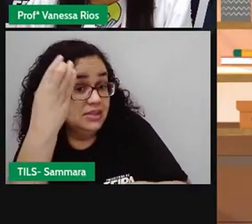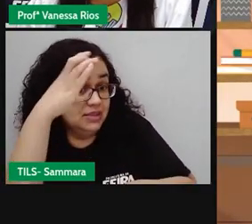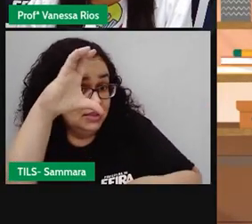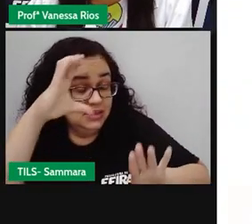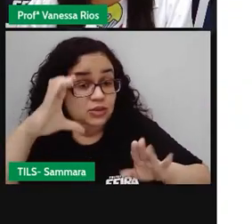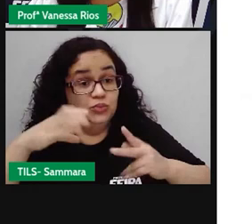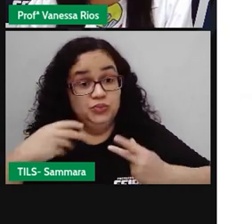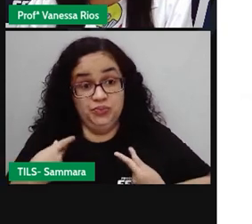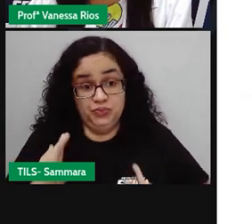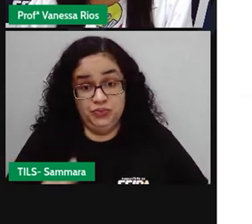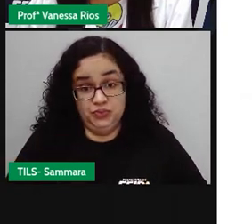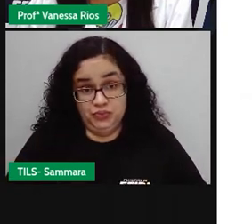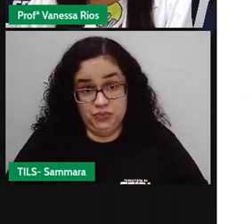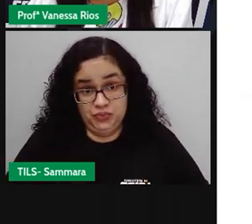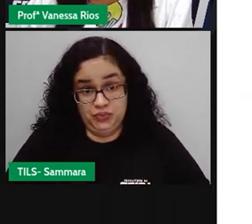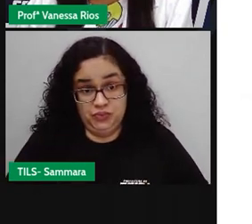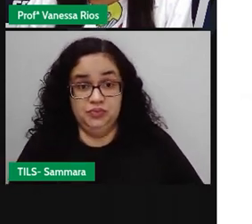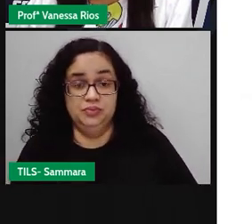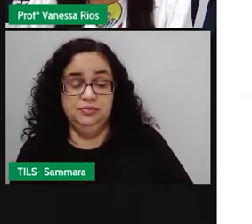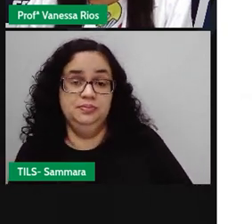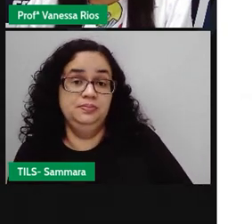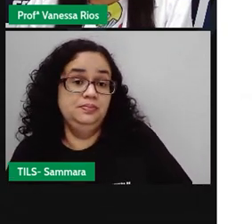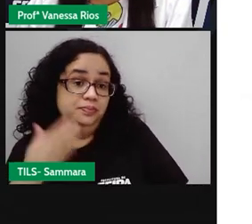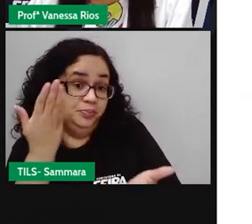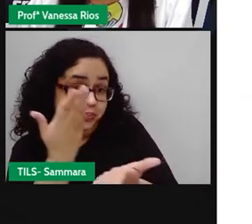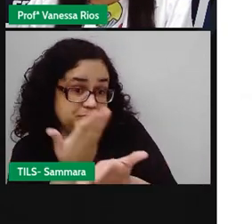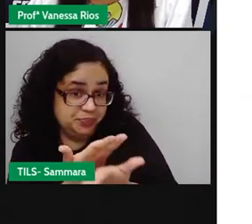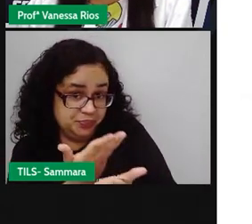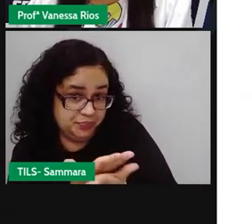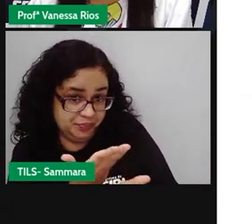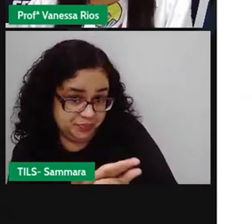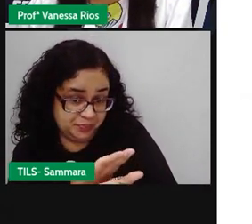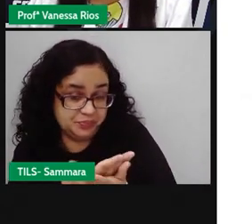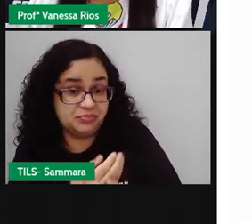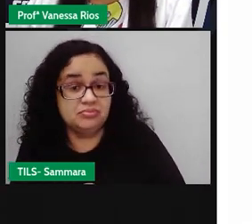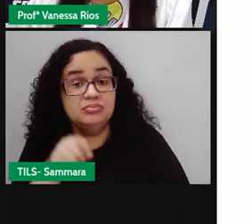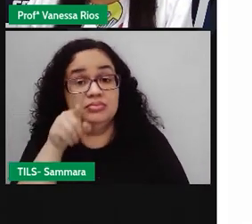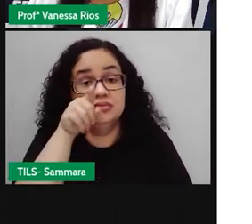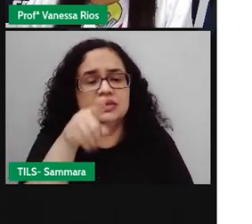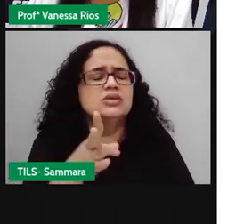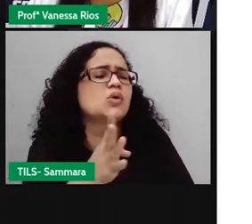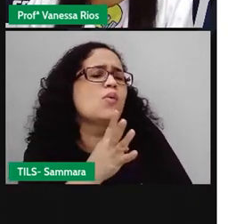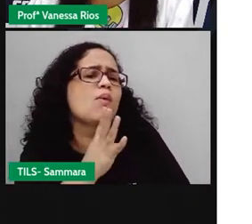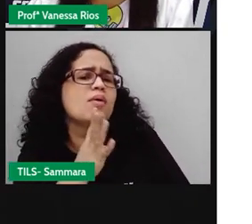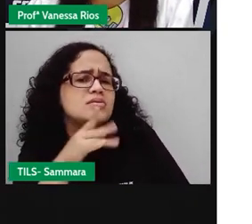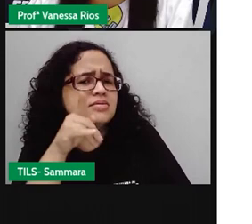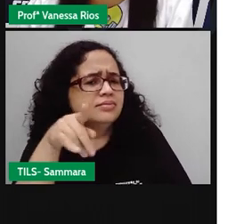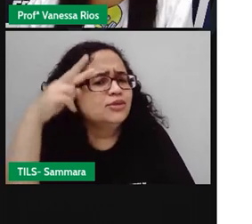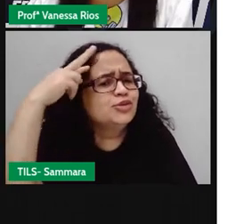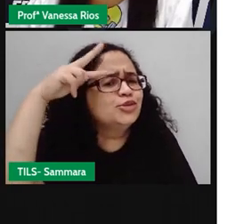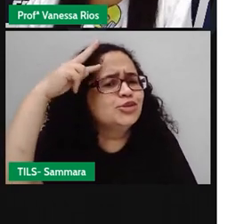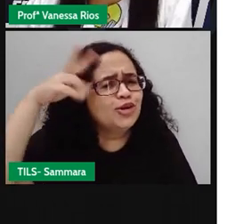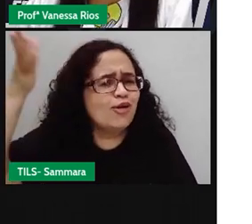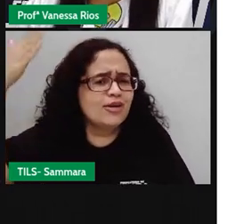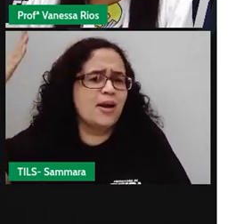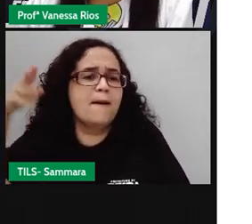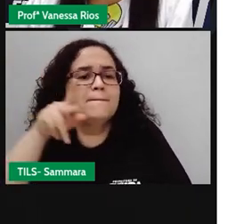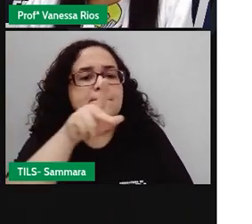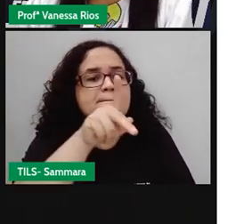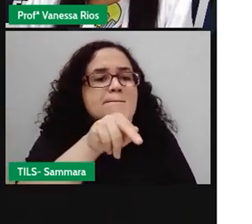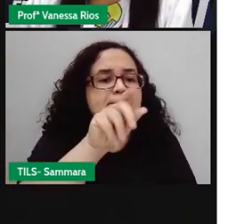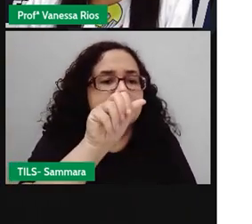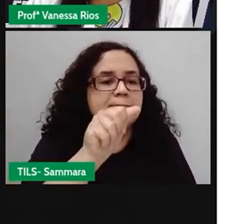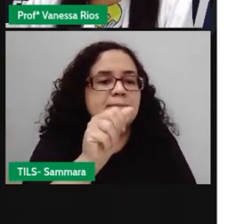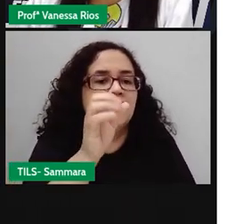ciências humanas e nós vamos estudar sobre você sabe o que é patrimônio?